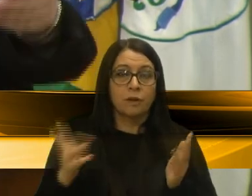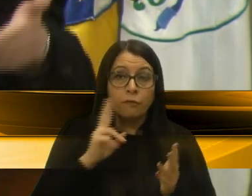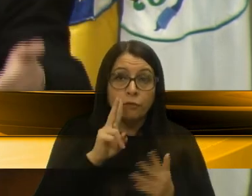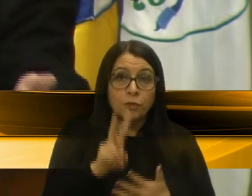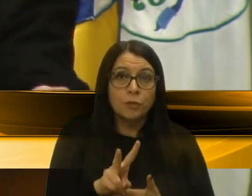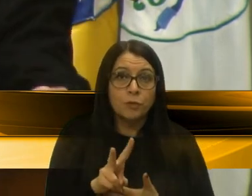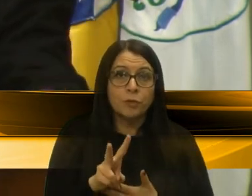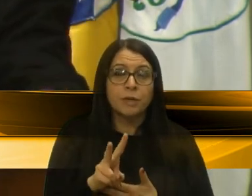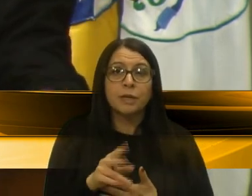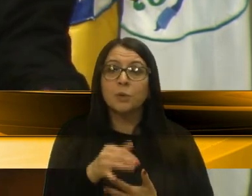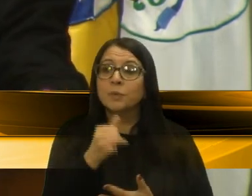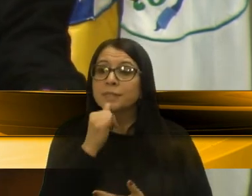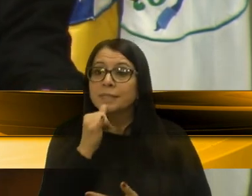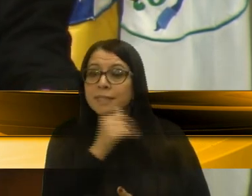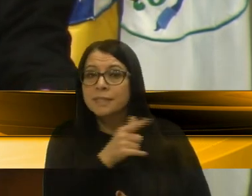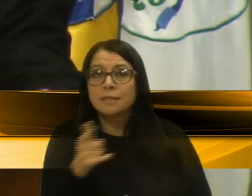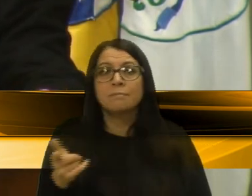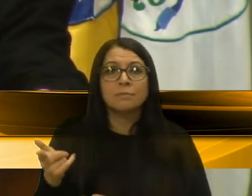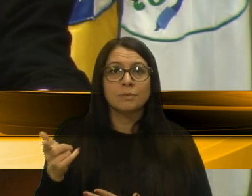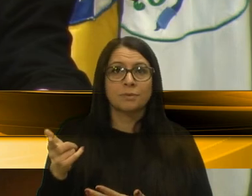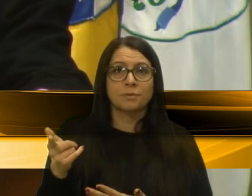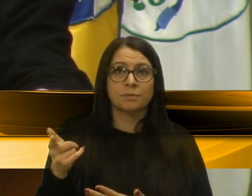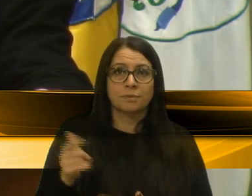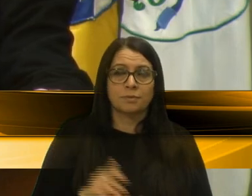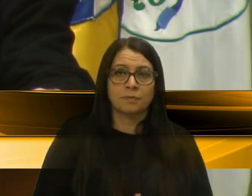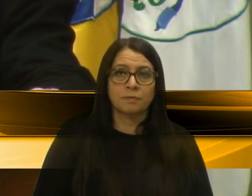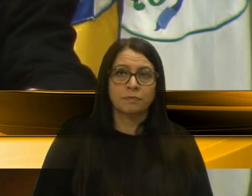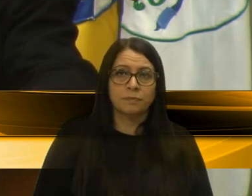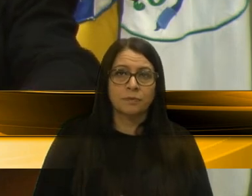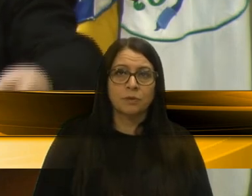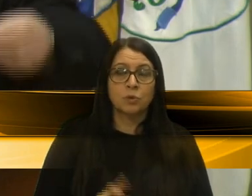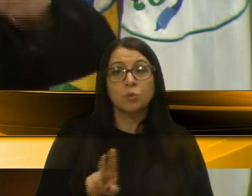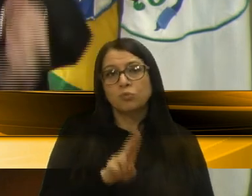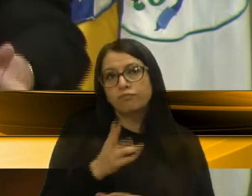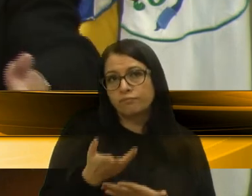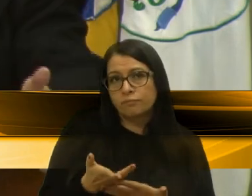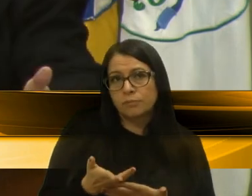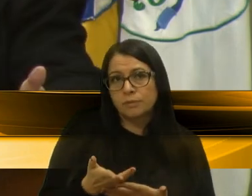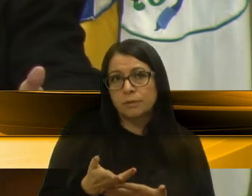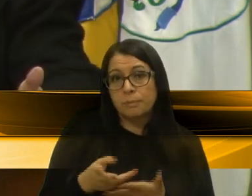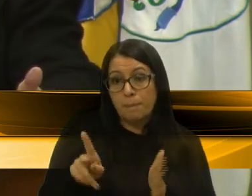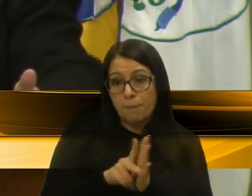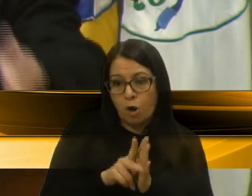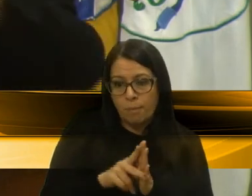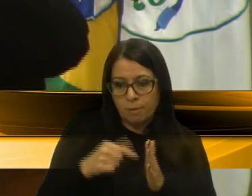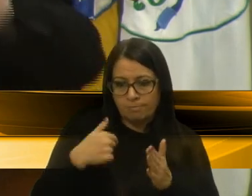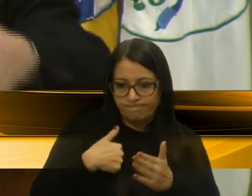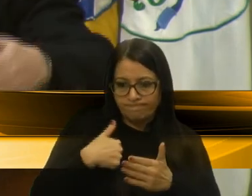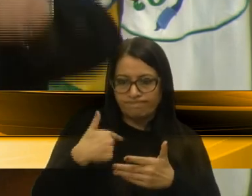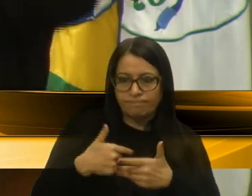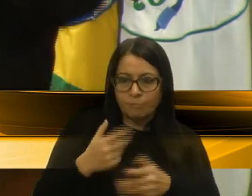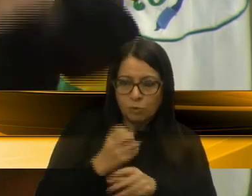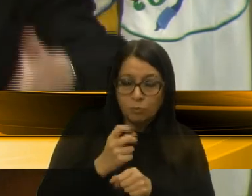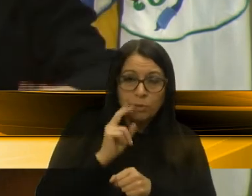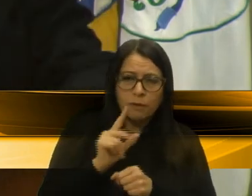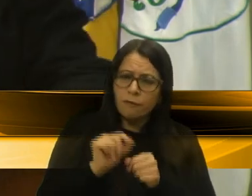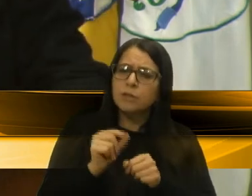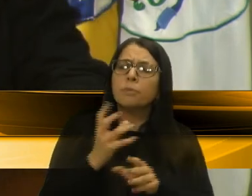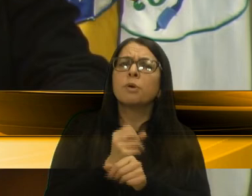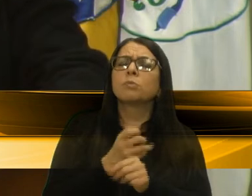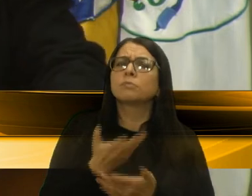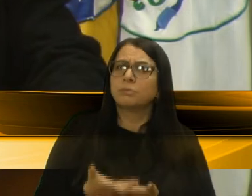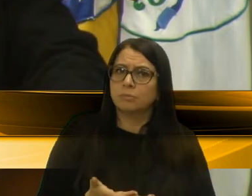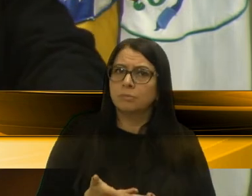olhar os exemplos, né? Os exemplos, use para si próprio. Use para si próprio, faça uma